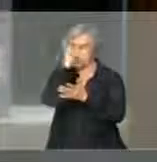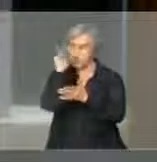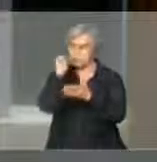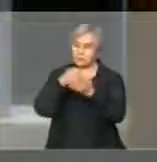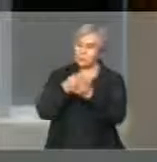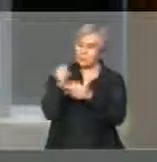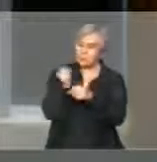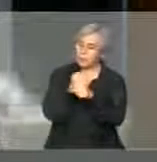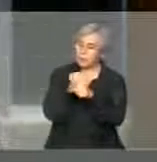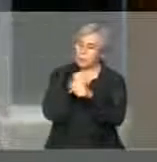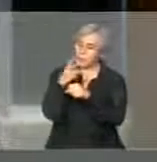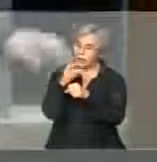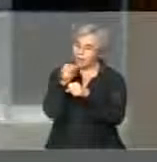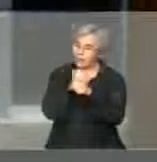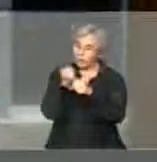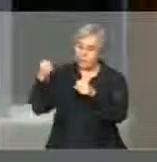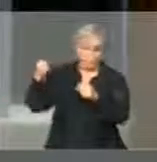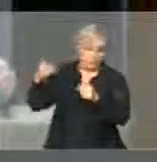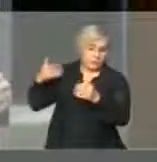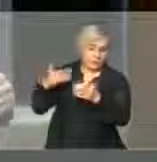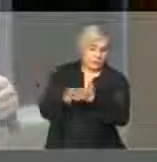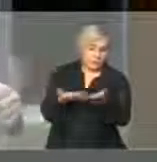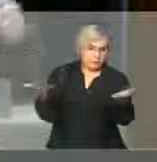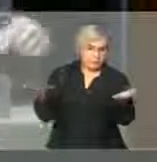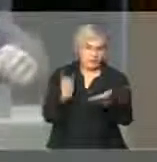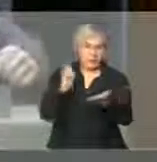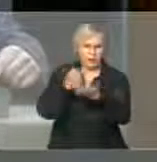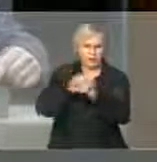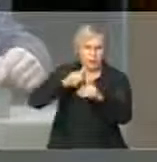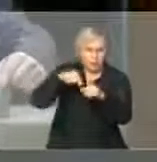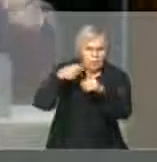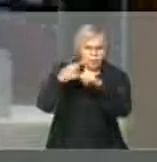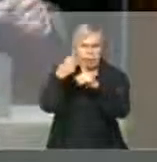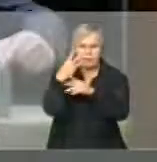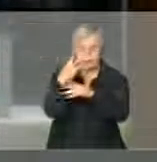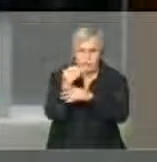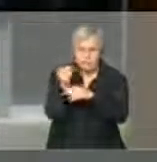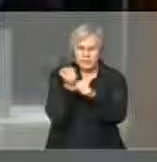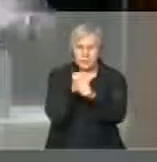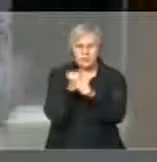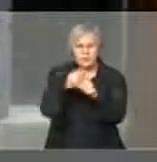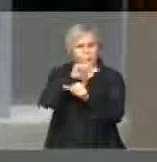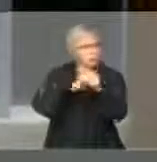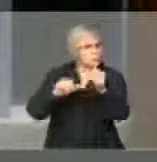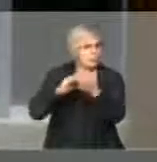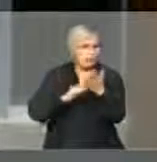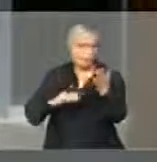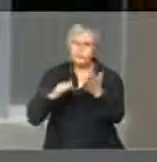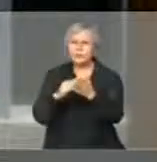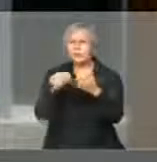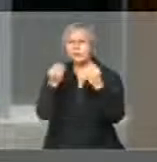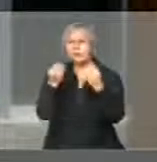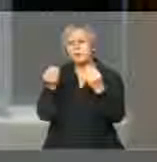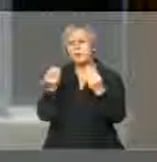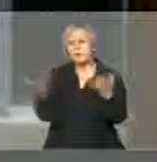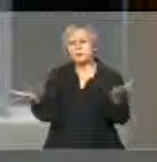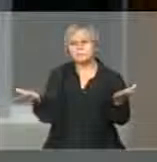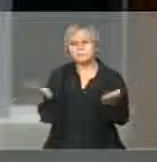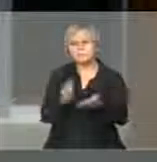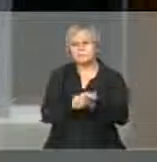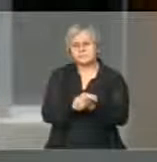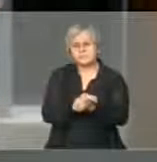pelo investimento dessa usina nos últimos 30 anos. E agora, pelo problema fiscal, ele muda radicalmente de posição